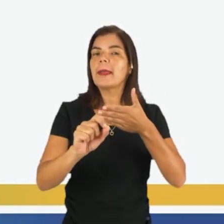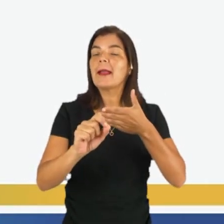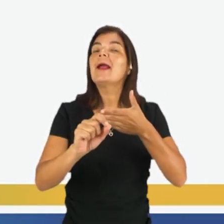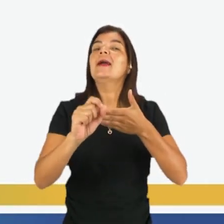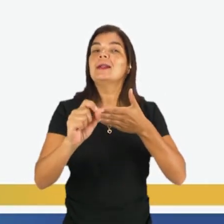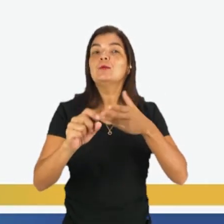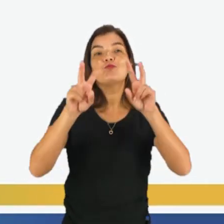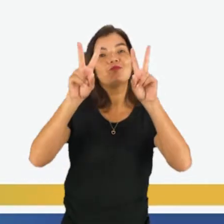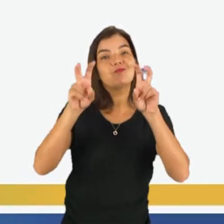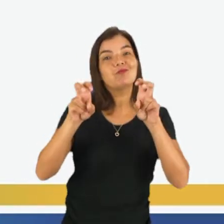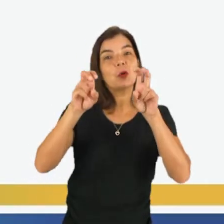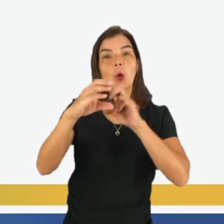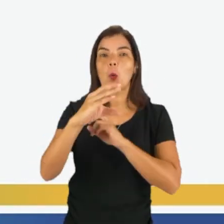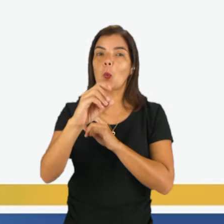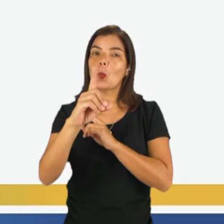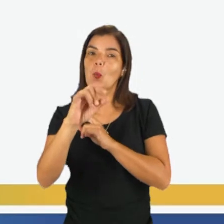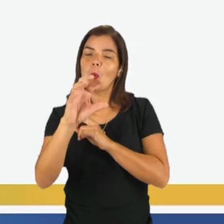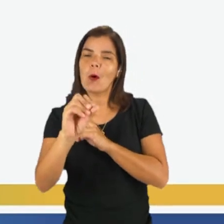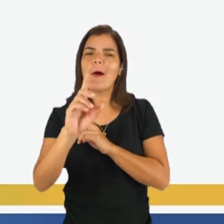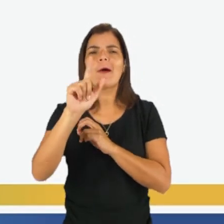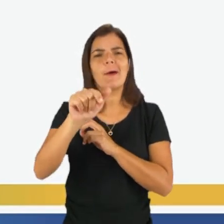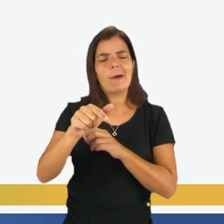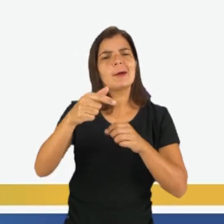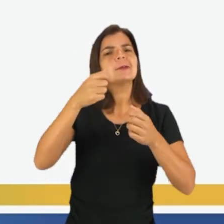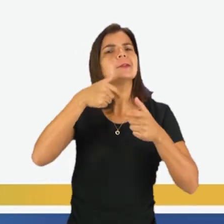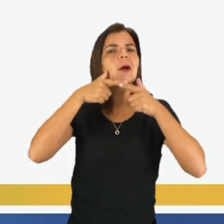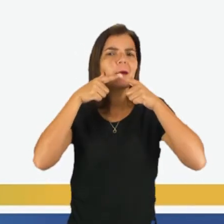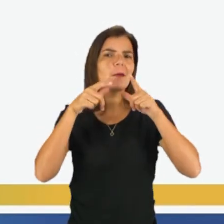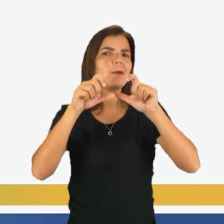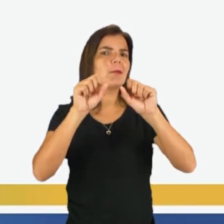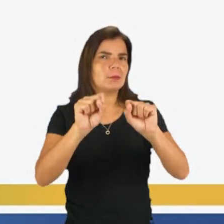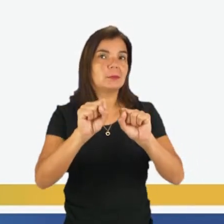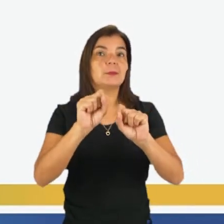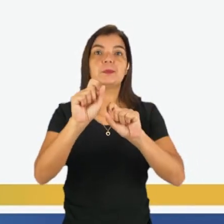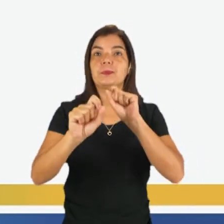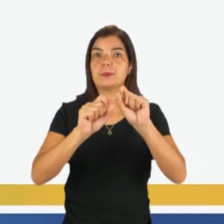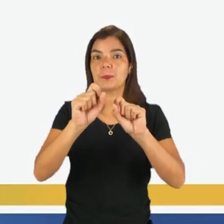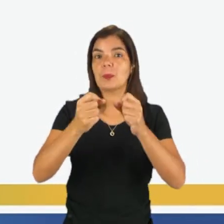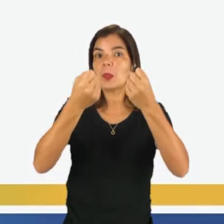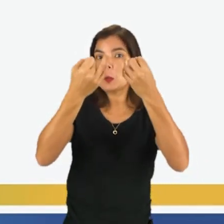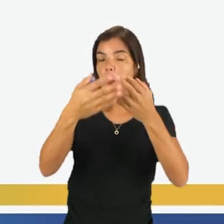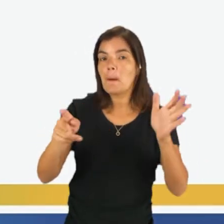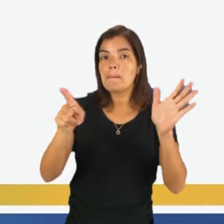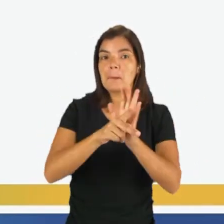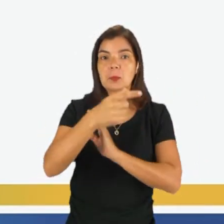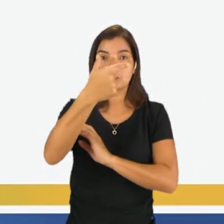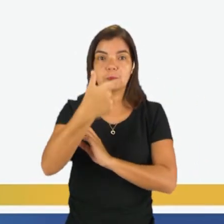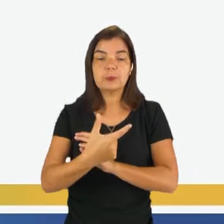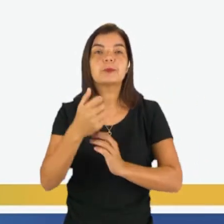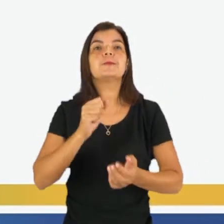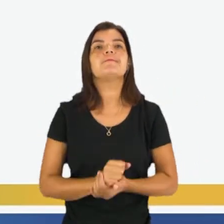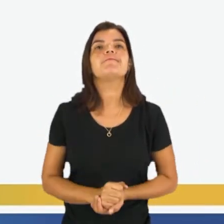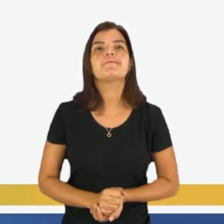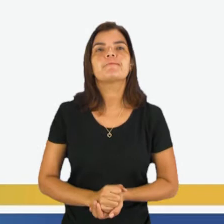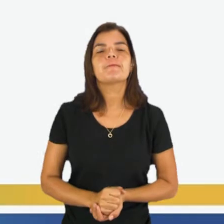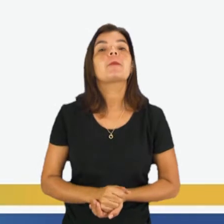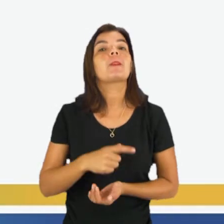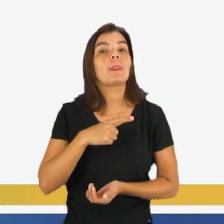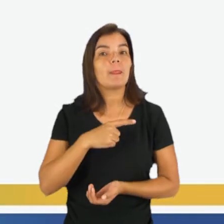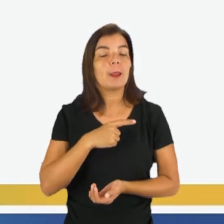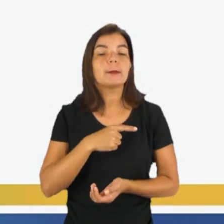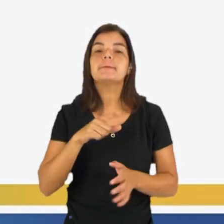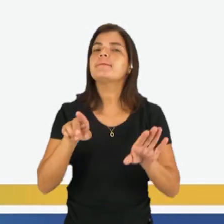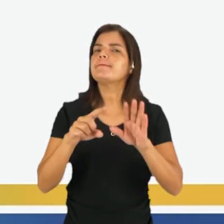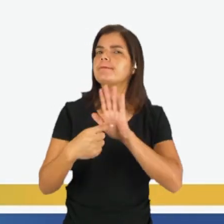A metalinguagem pode ser conceituada também como a linguagem que fala de si mesma. Esse recurso